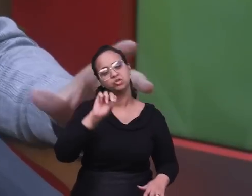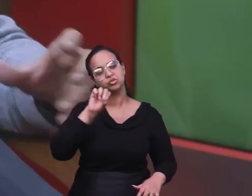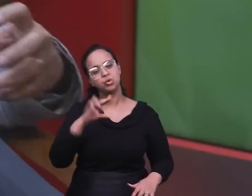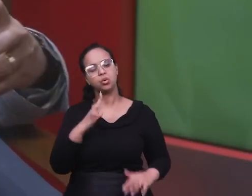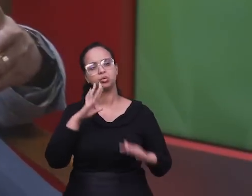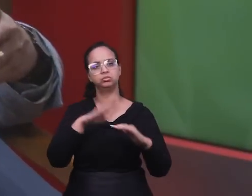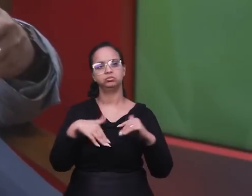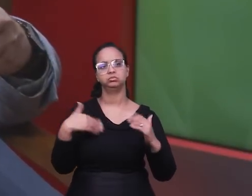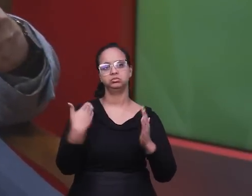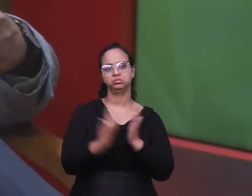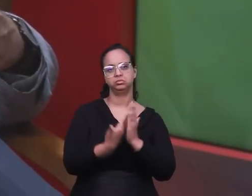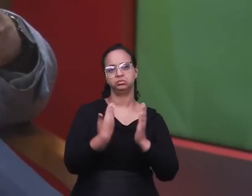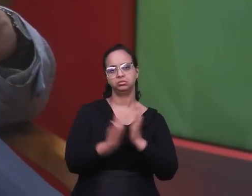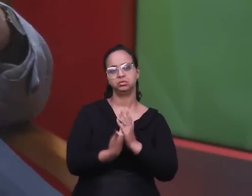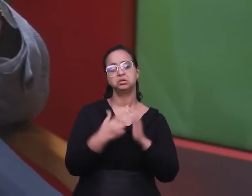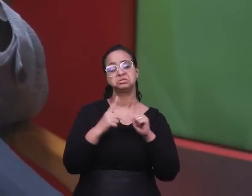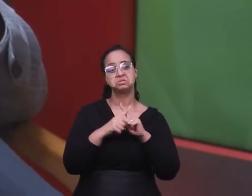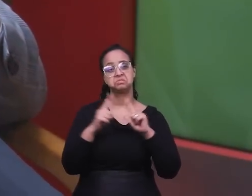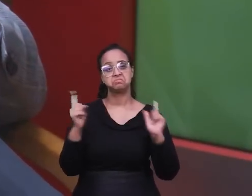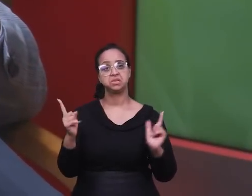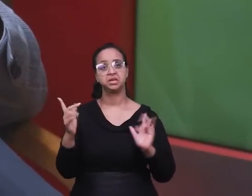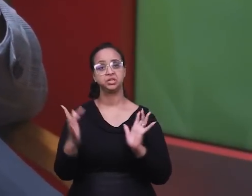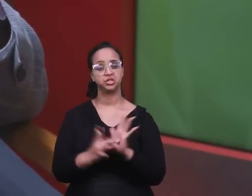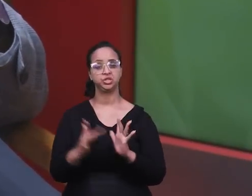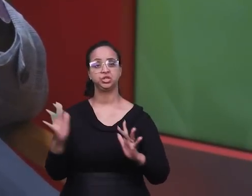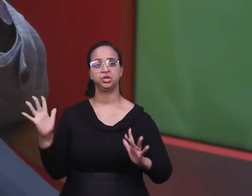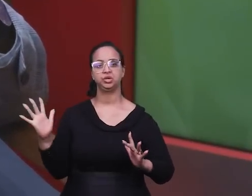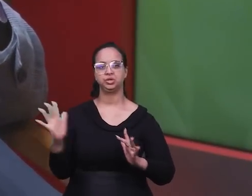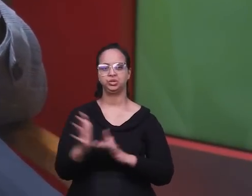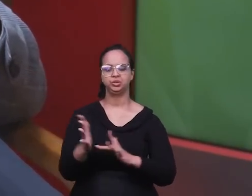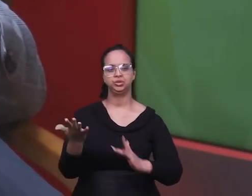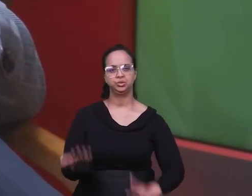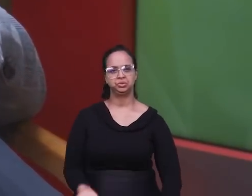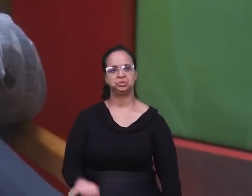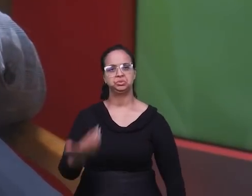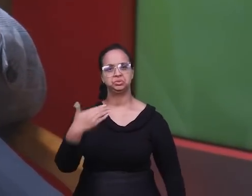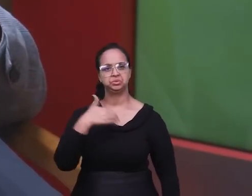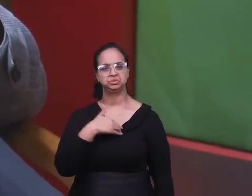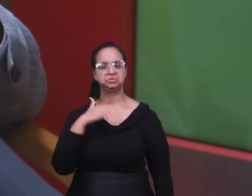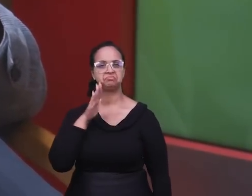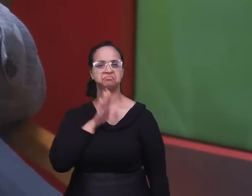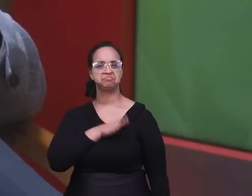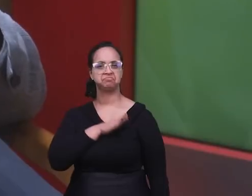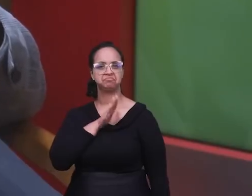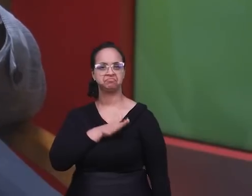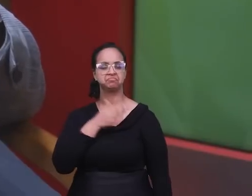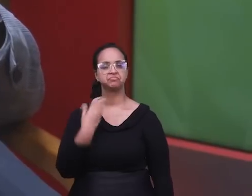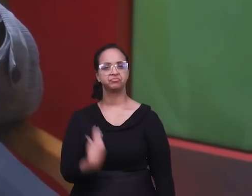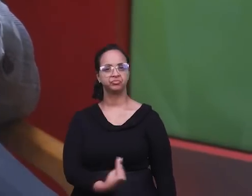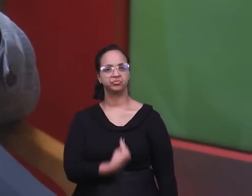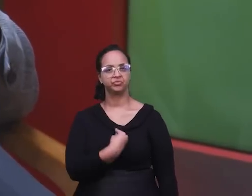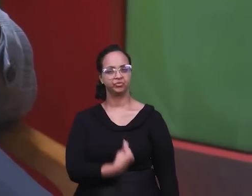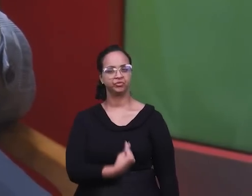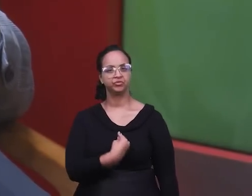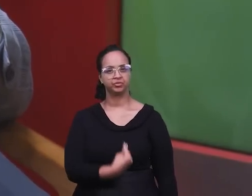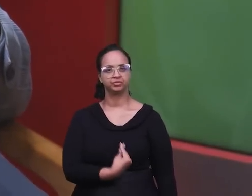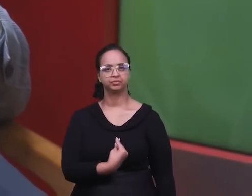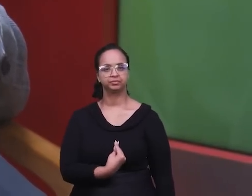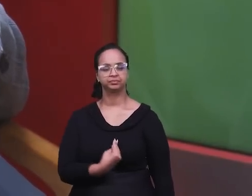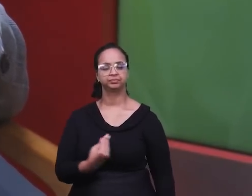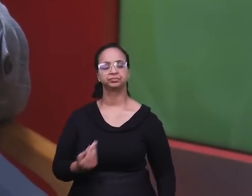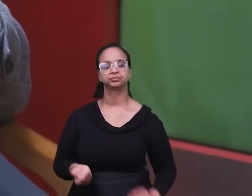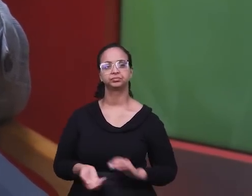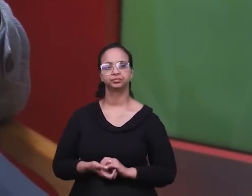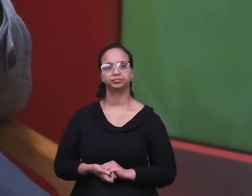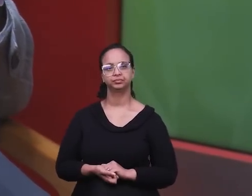é? Mas o Senhor Jesus, ele mora no nosso coração, ele está vivo,